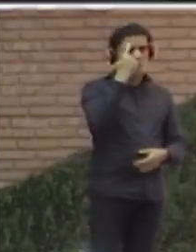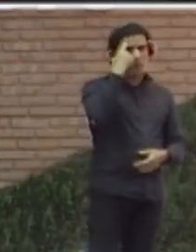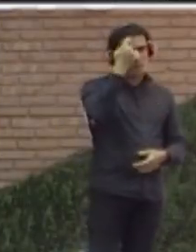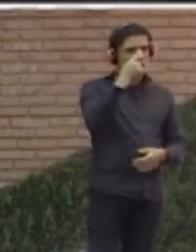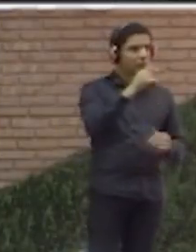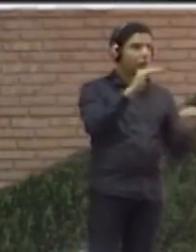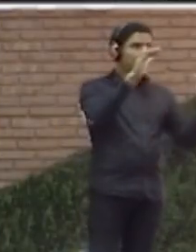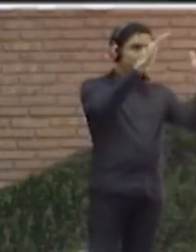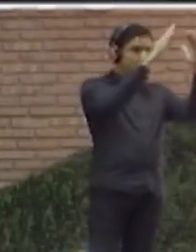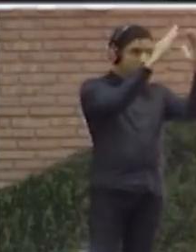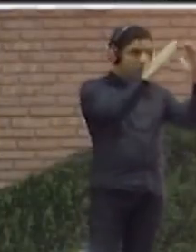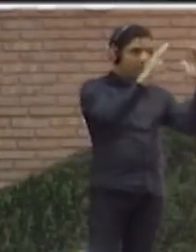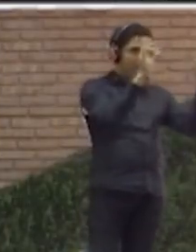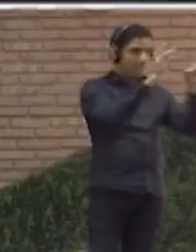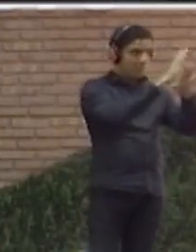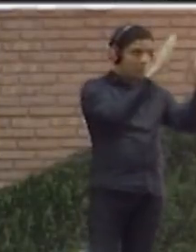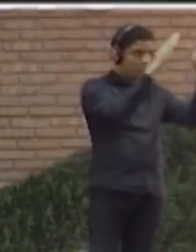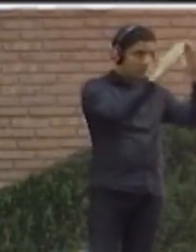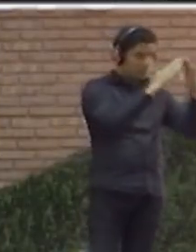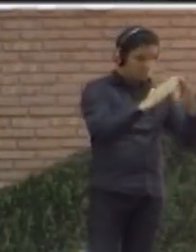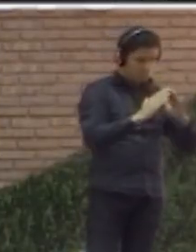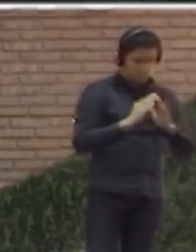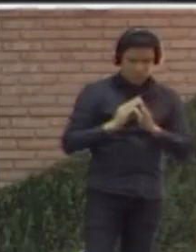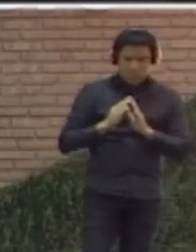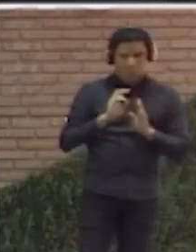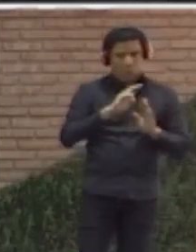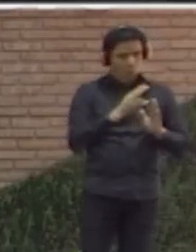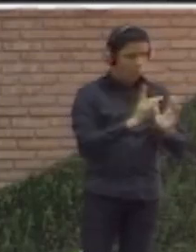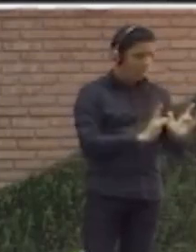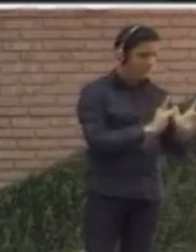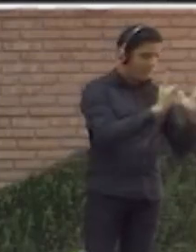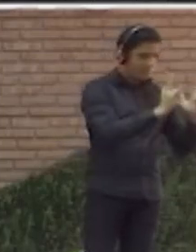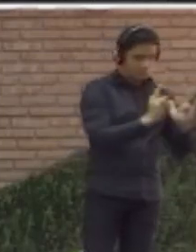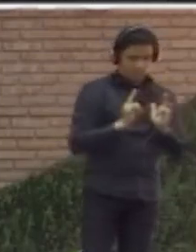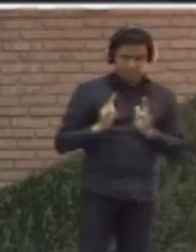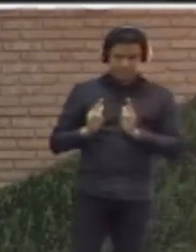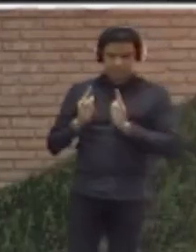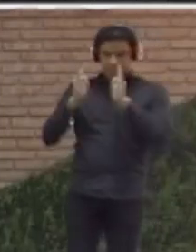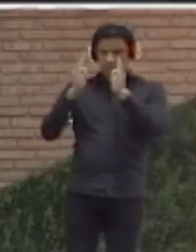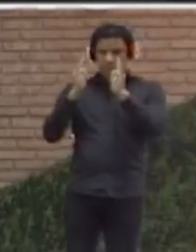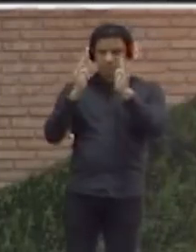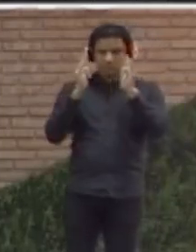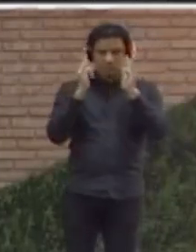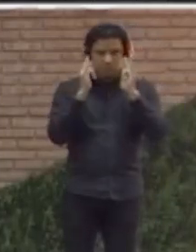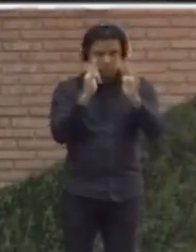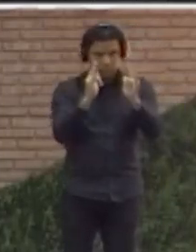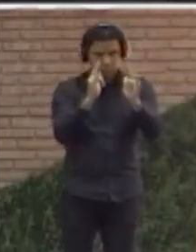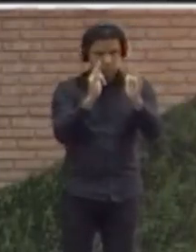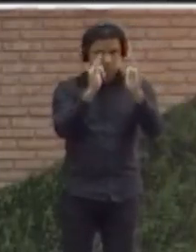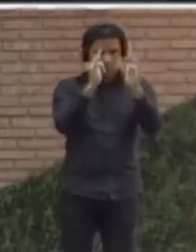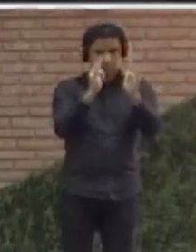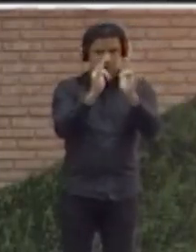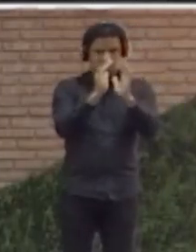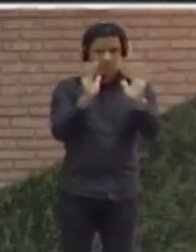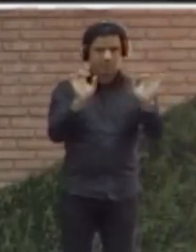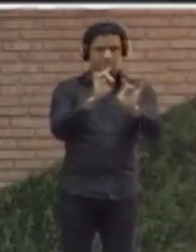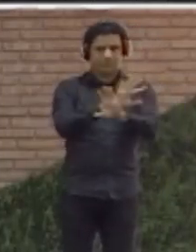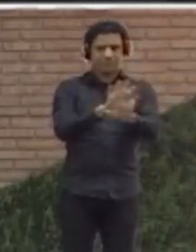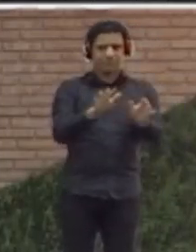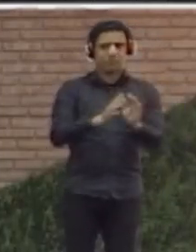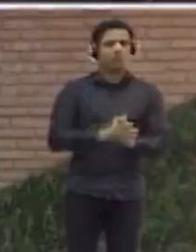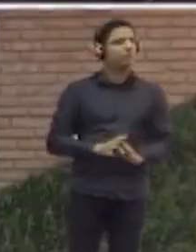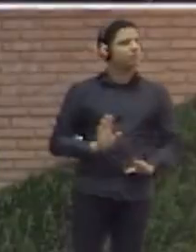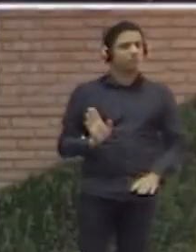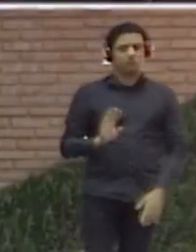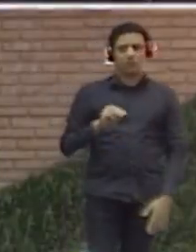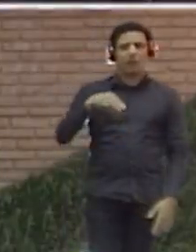de modular, de trazer a casa pronta ali, trazer o prédio pronto. Aí queria saber como é que vocês têm trabalhado nisso. A Macy's, ela não